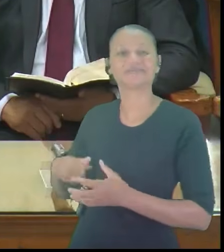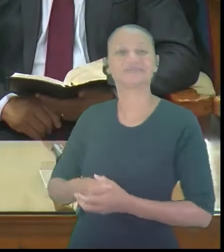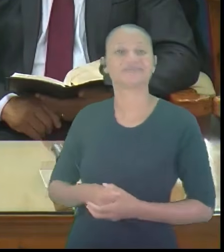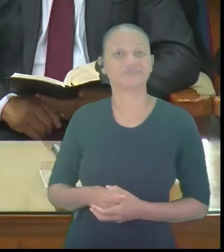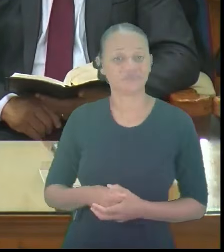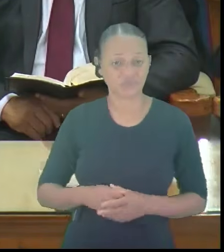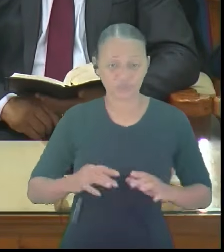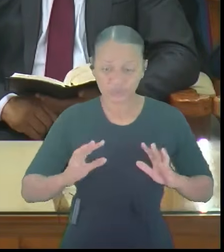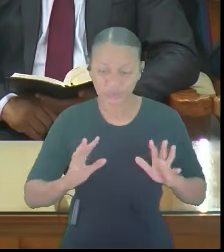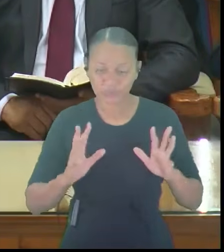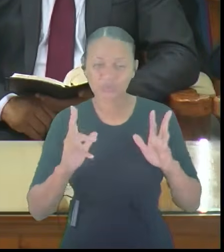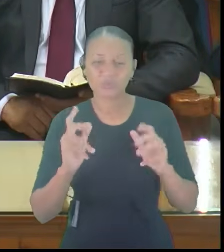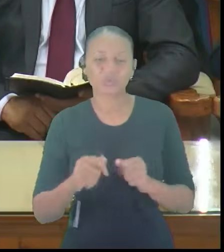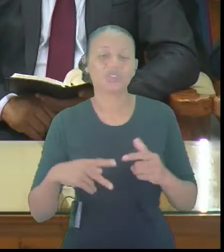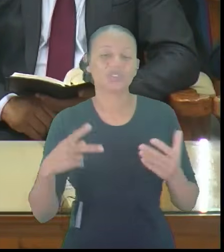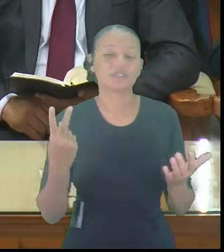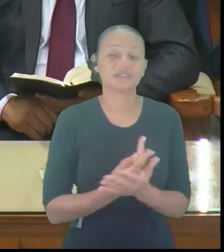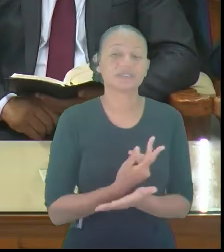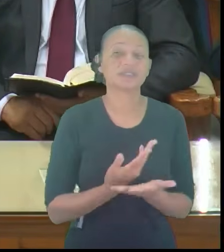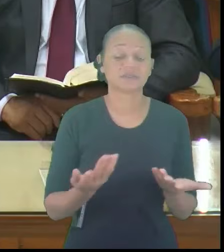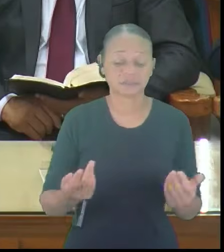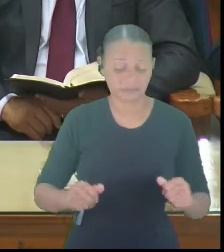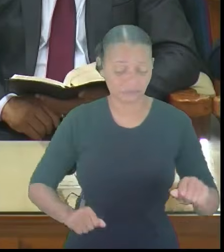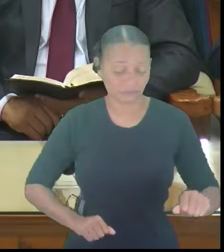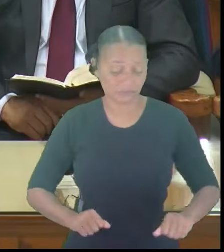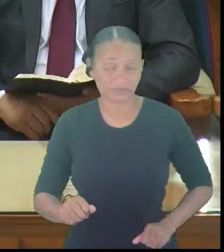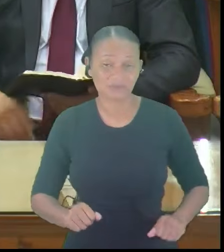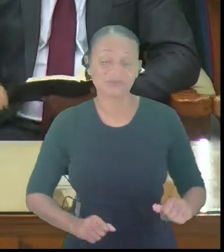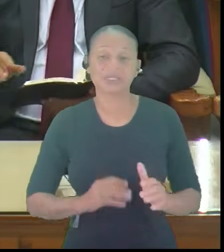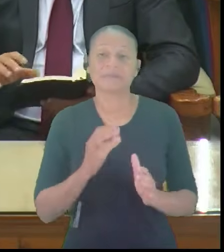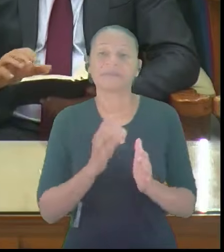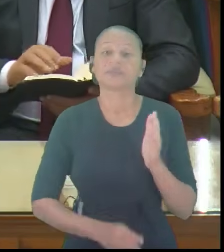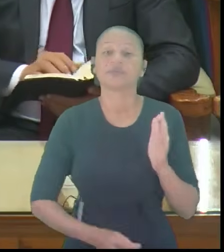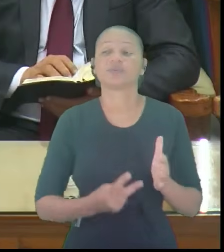Apesar de tudo, foi que aconteceu? Atos